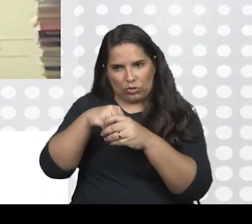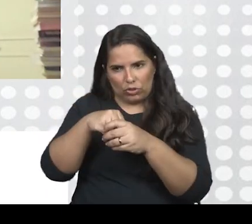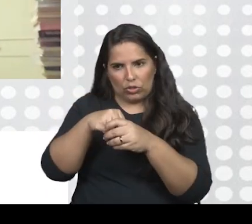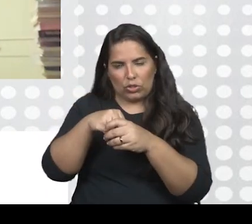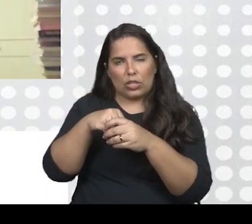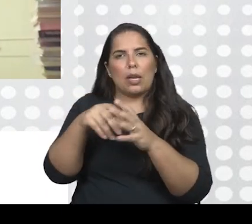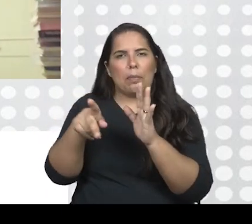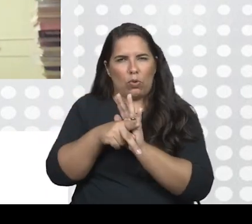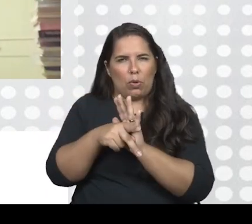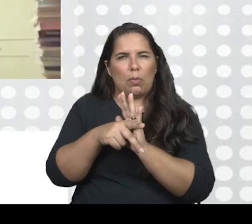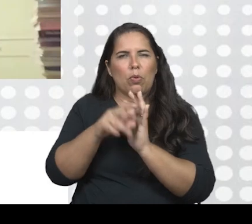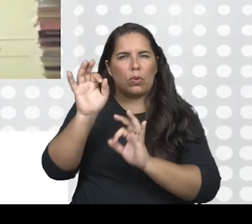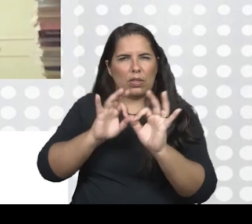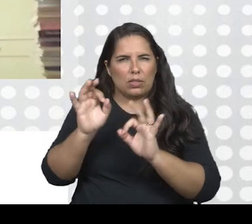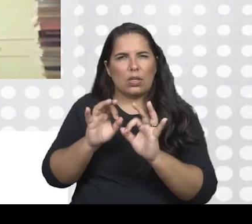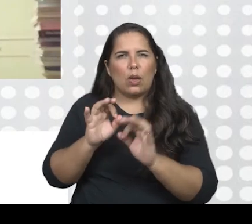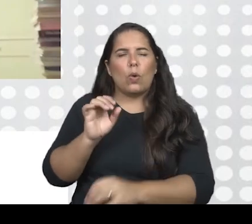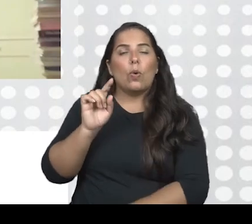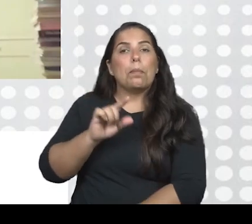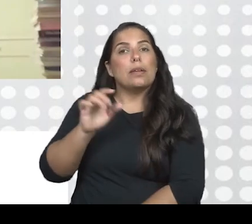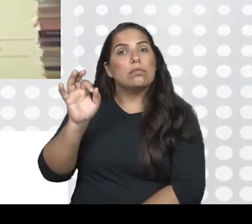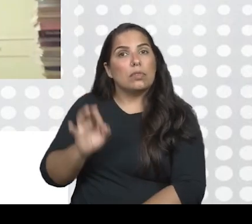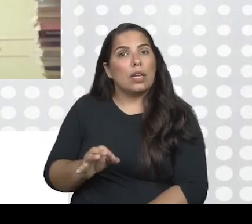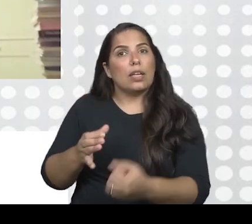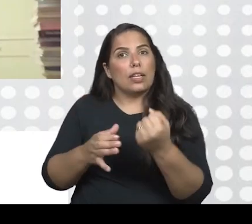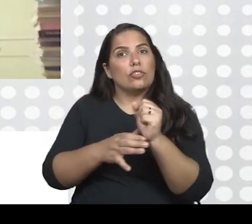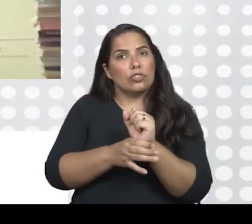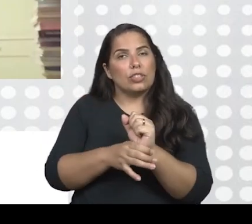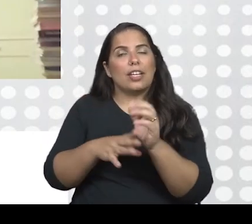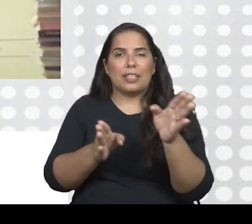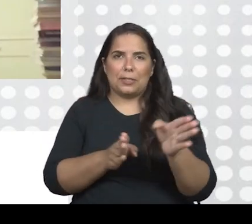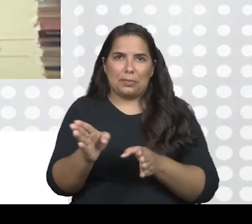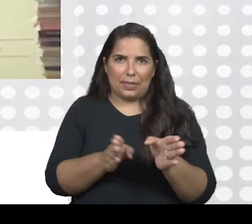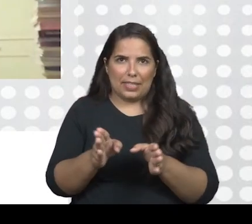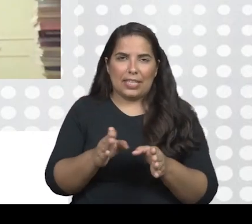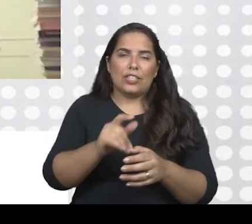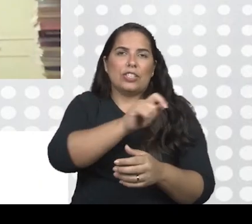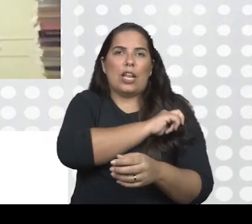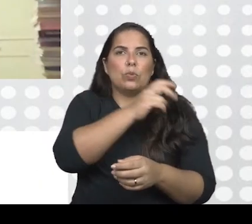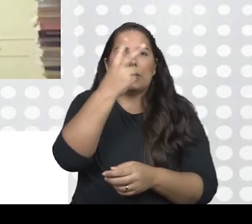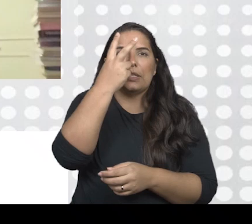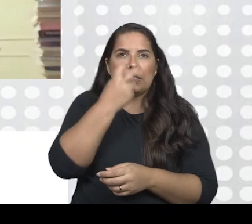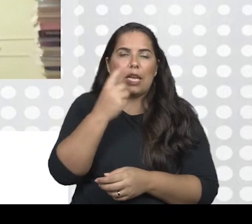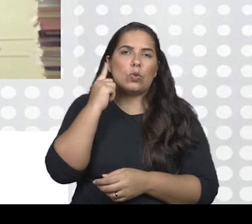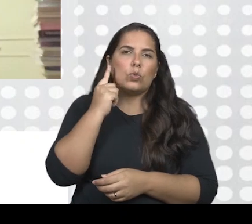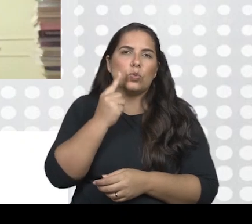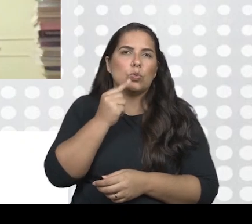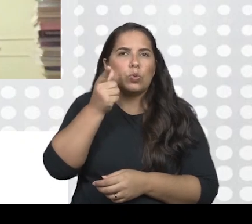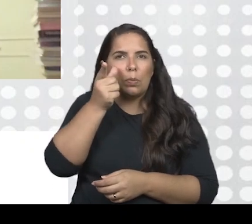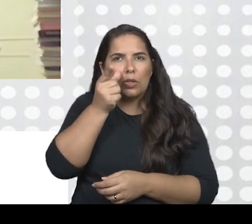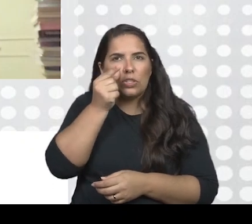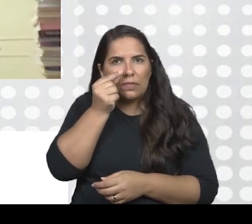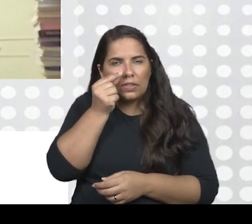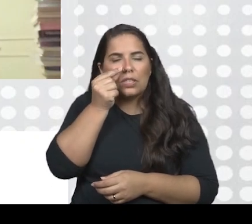no protocolo inicial do Unicef para garantir a acessibilidade de estudantes cegos, surdos com baixa